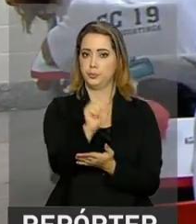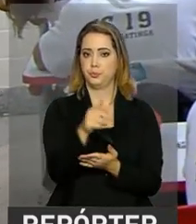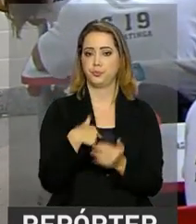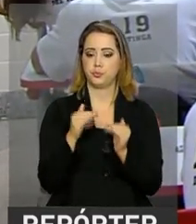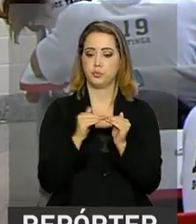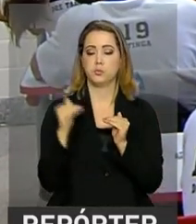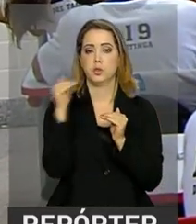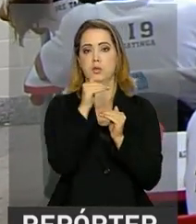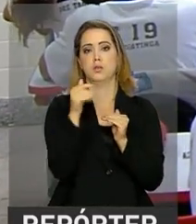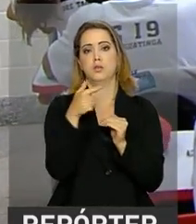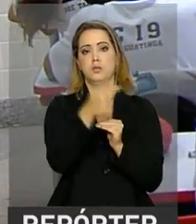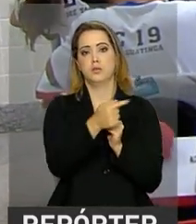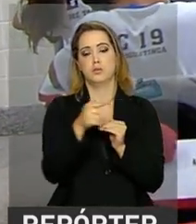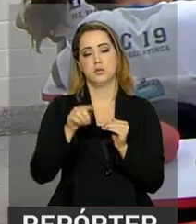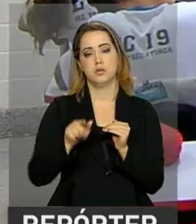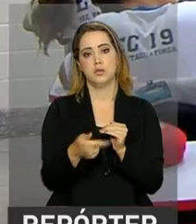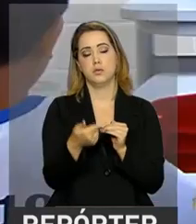de